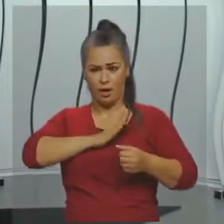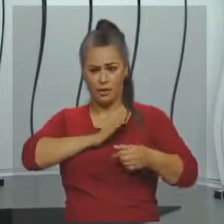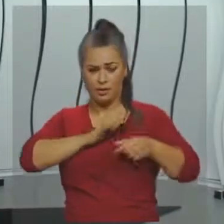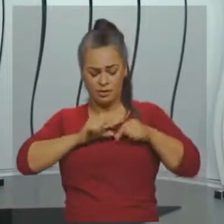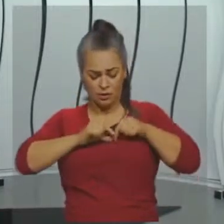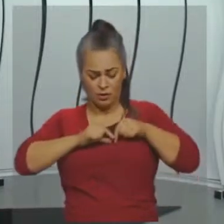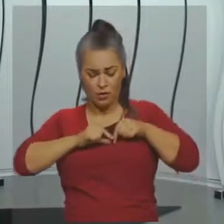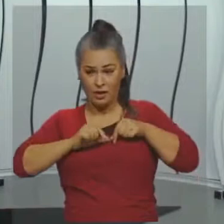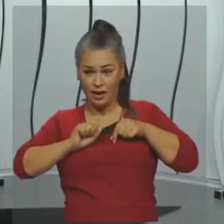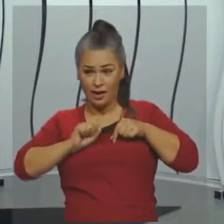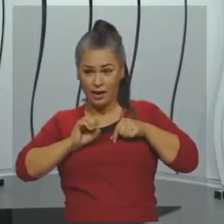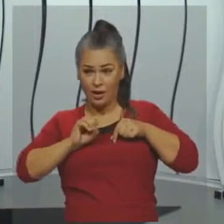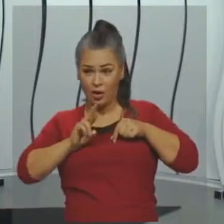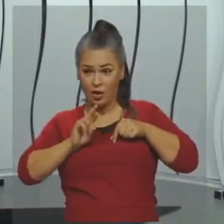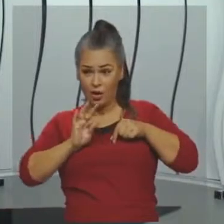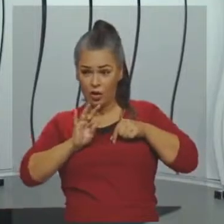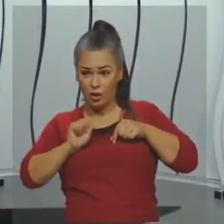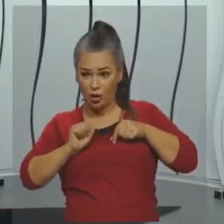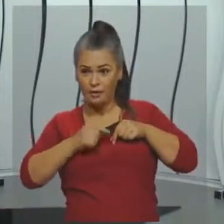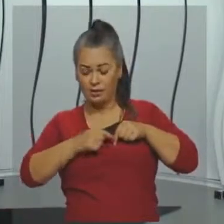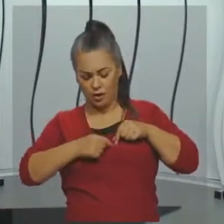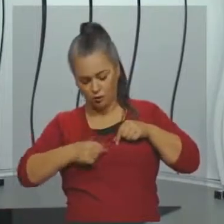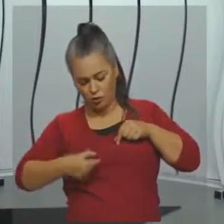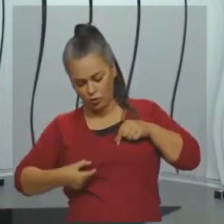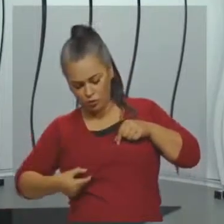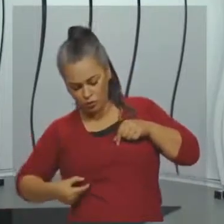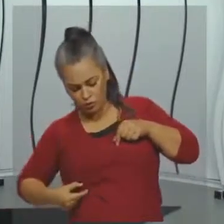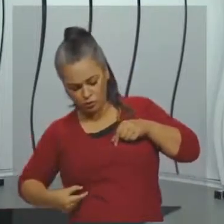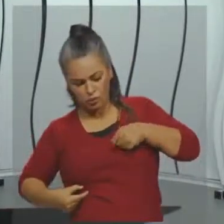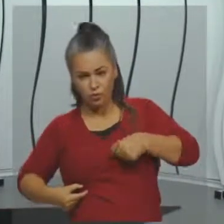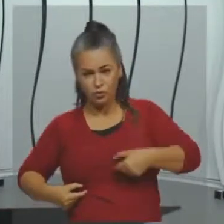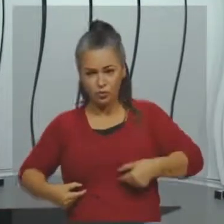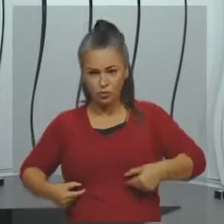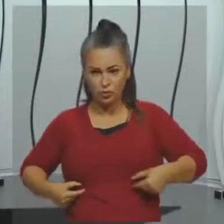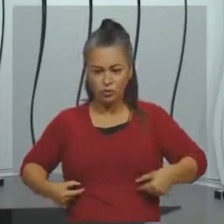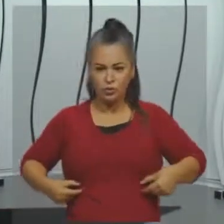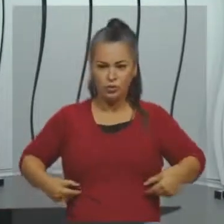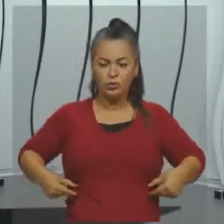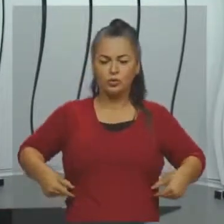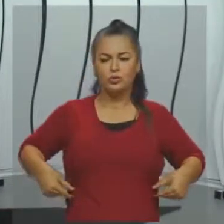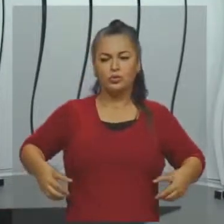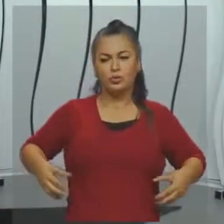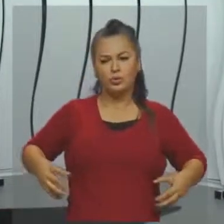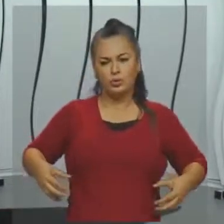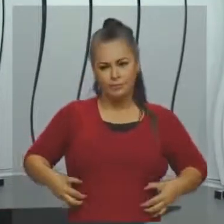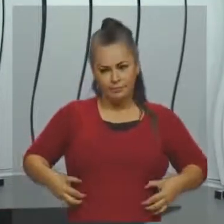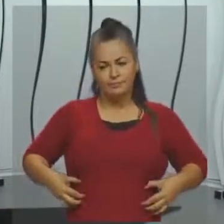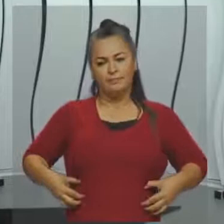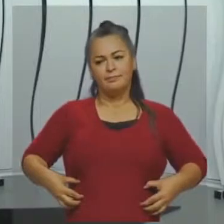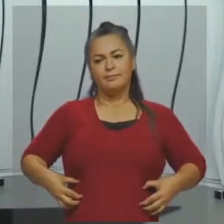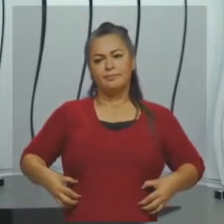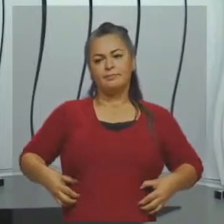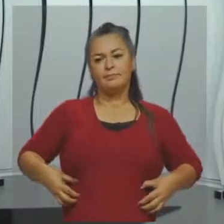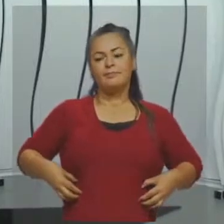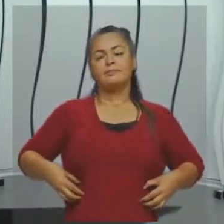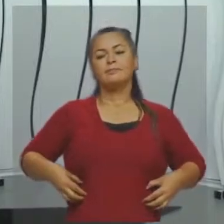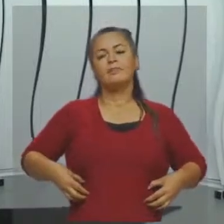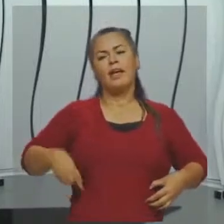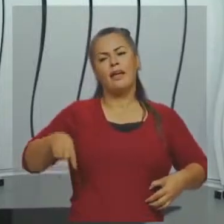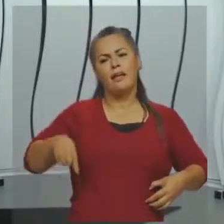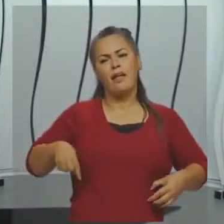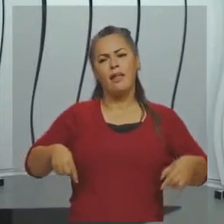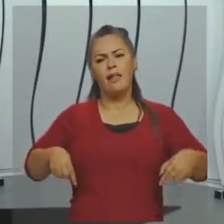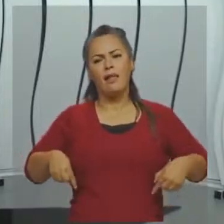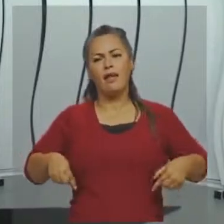Essa artéria se ramificava na artéria renal e esse sangue passava por essa artéria renal e entrava nos rins. E aí a gente viu